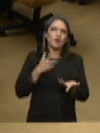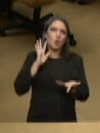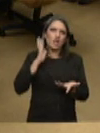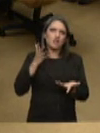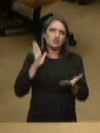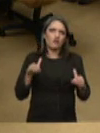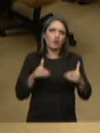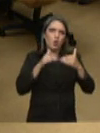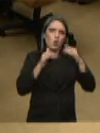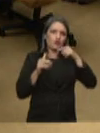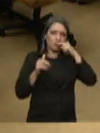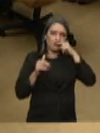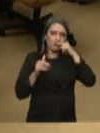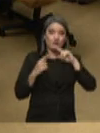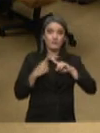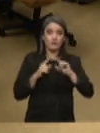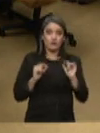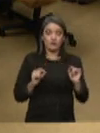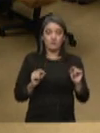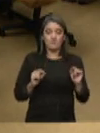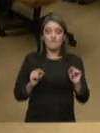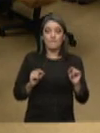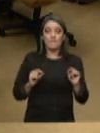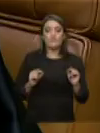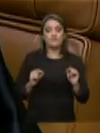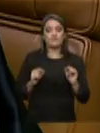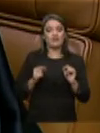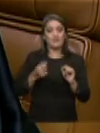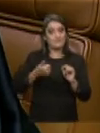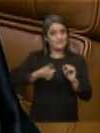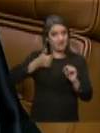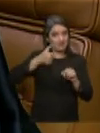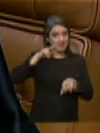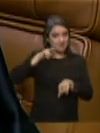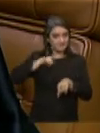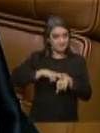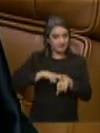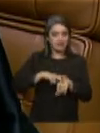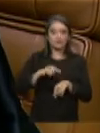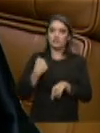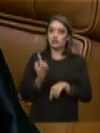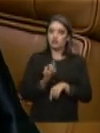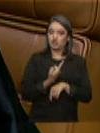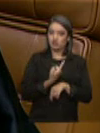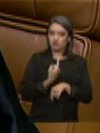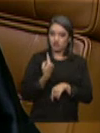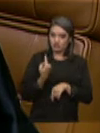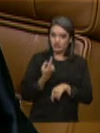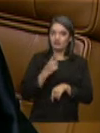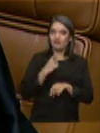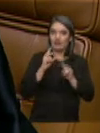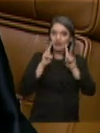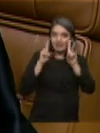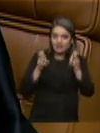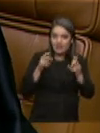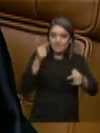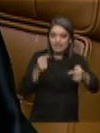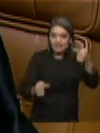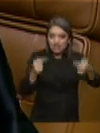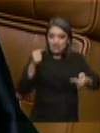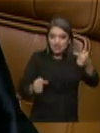no entendimento de que essa é a primeira vez que, na verdade, estamos a enfrentar esse tema de